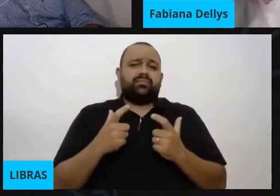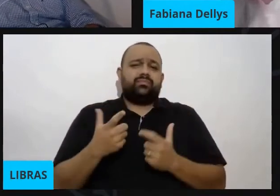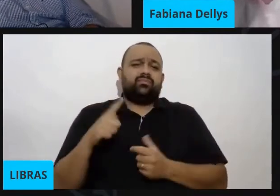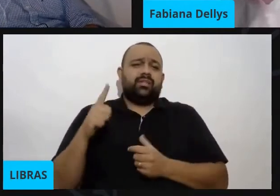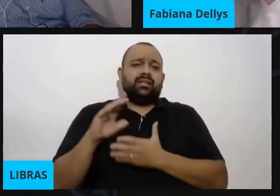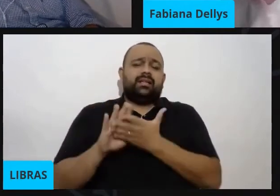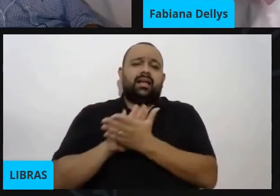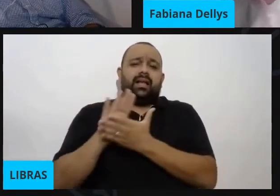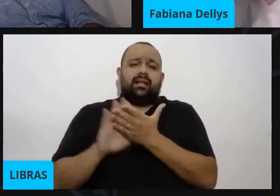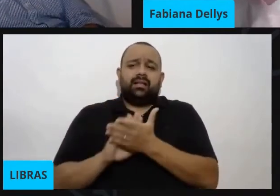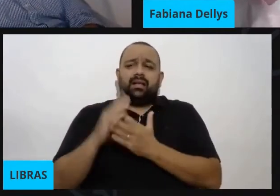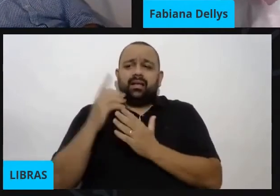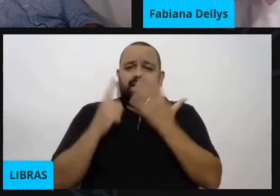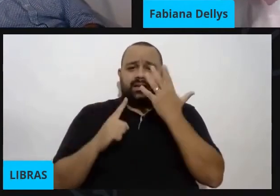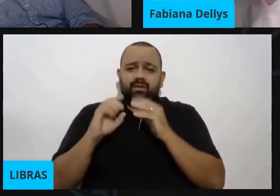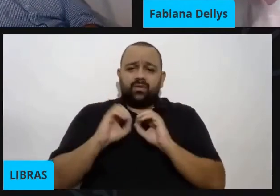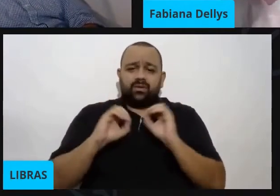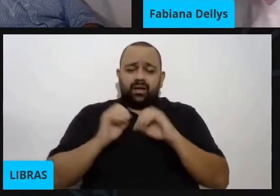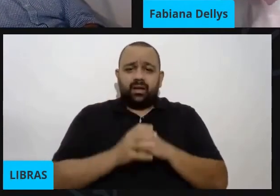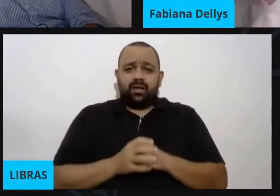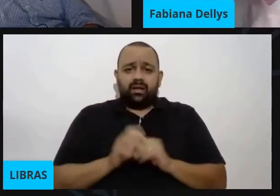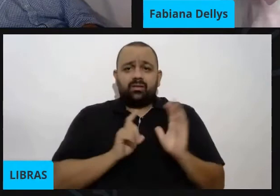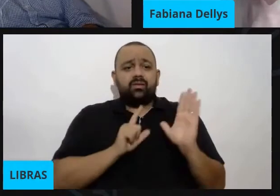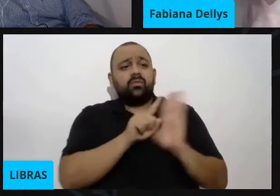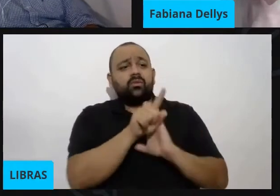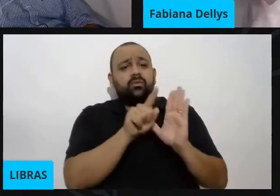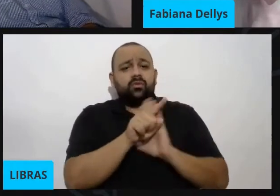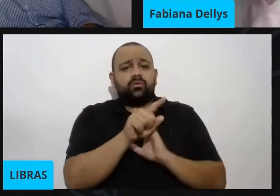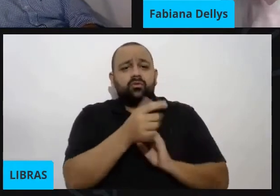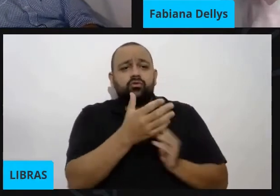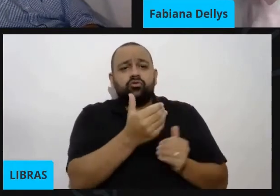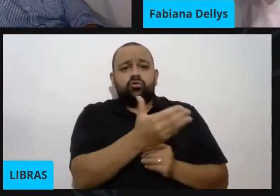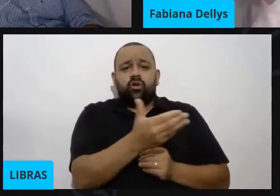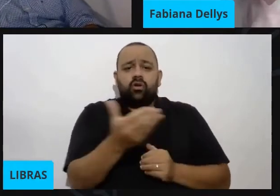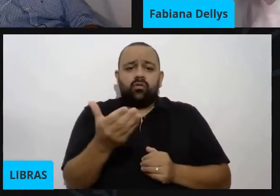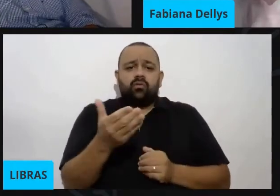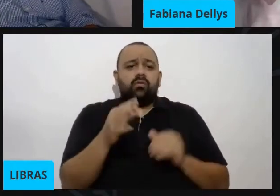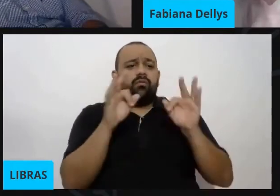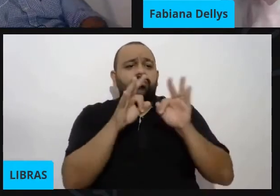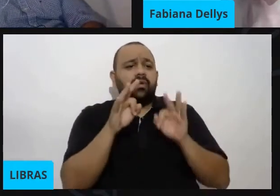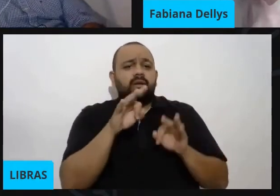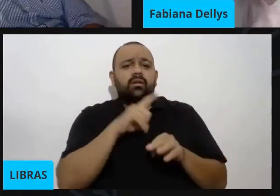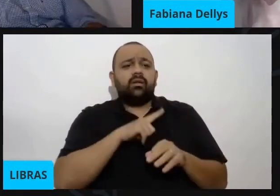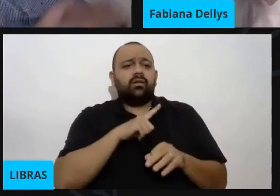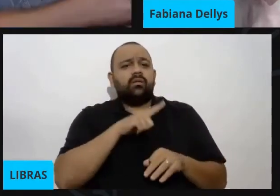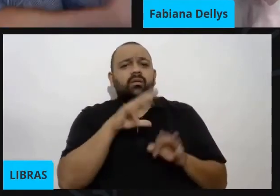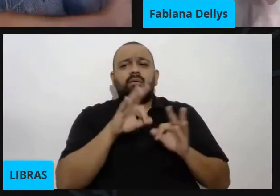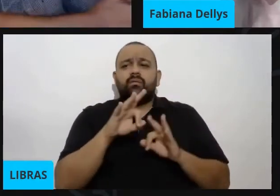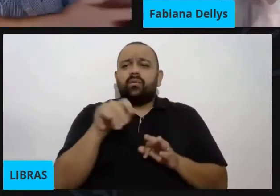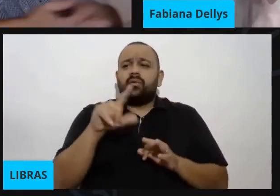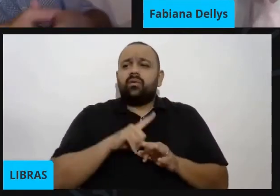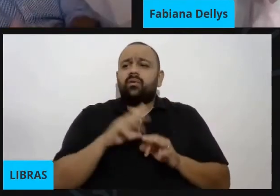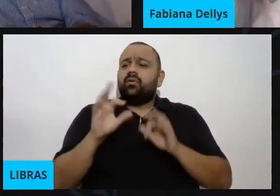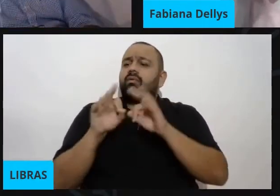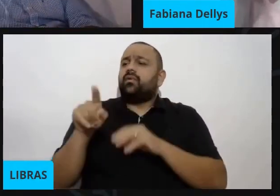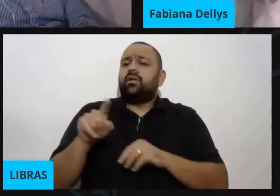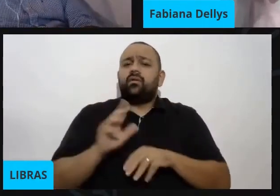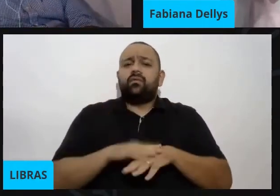nada de carnaval. Aí eu comecei a sair perguntando para todos os adolescentes, o que te faz feliz? O que te faz feliz? O que te faz